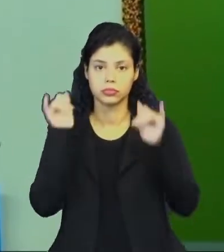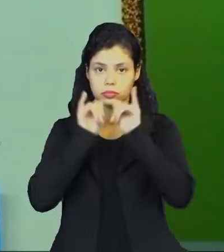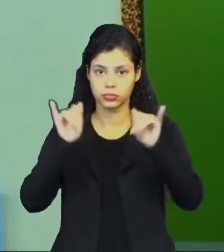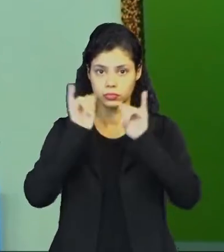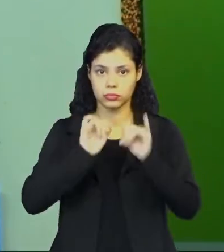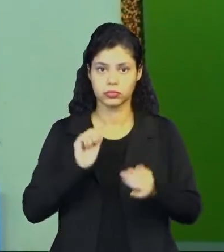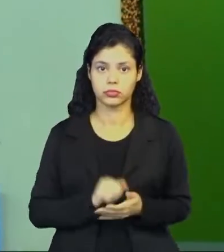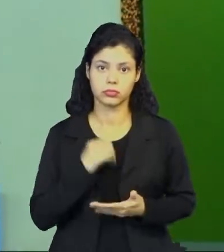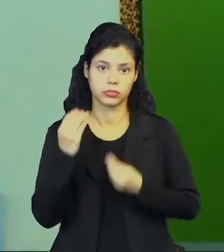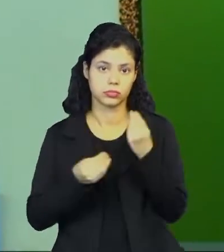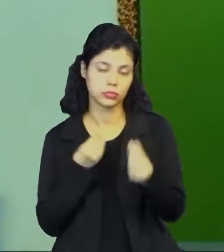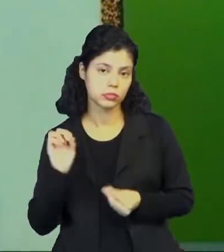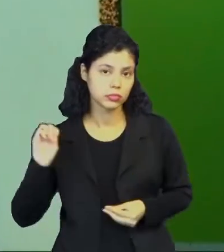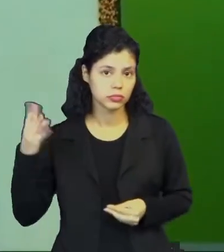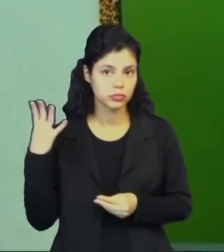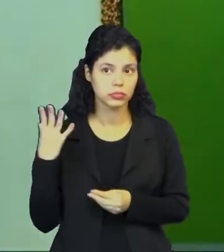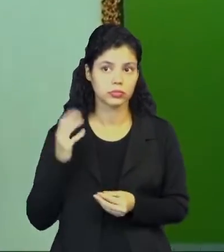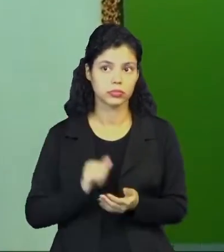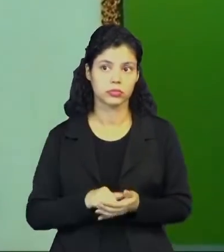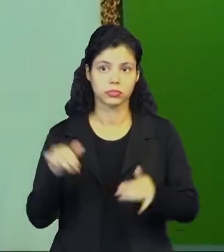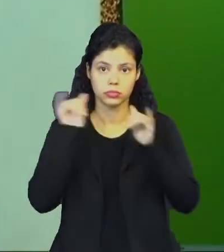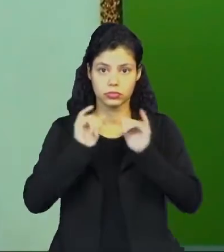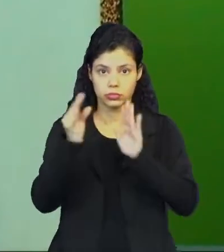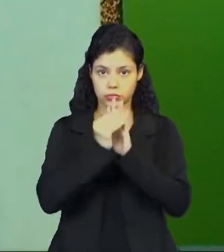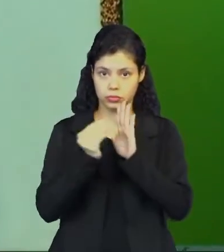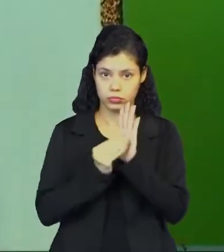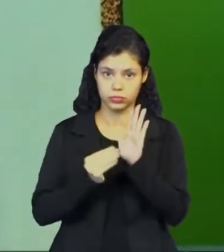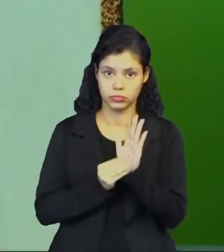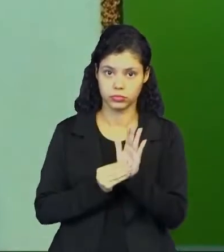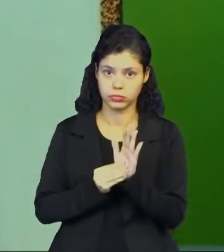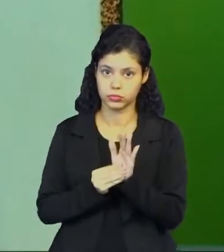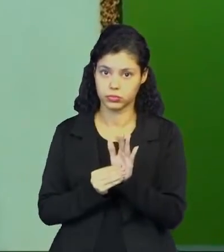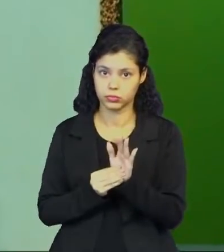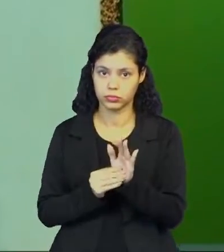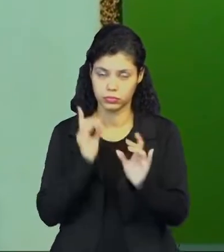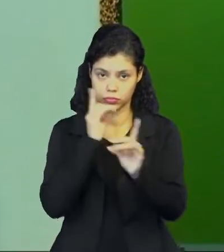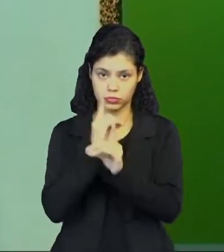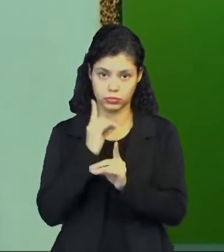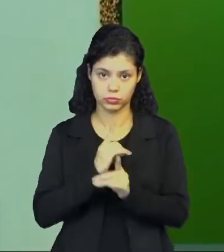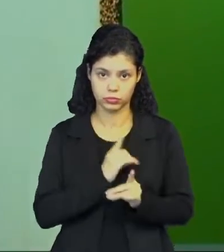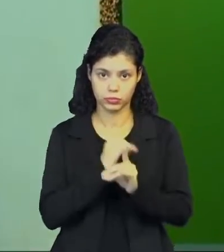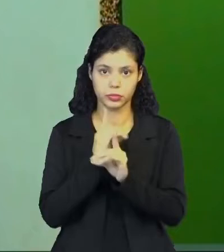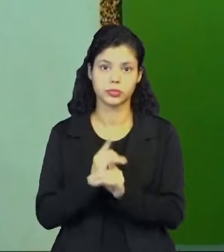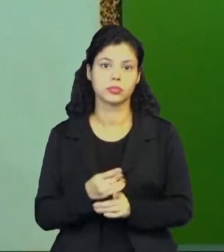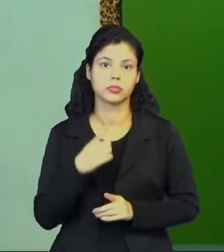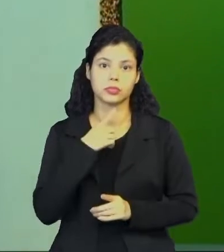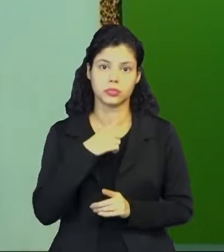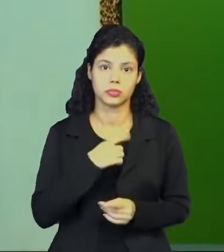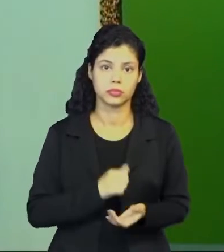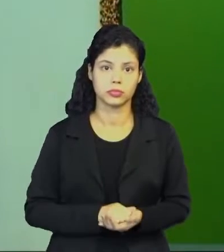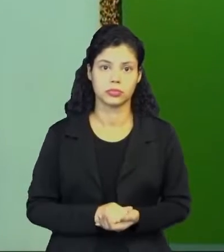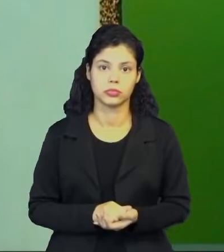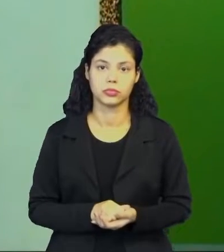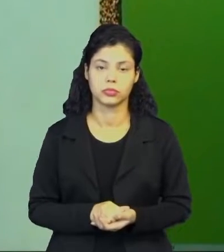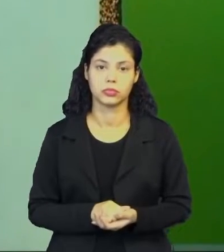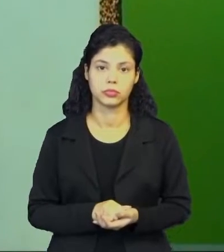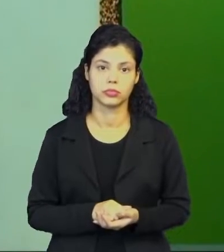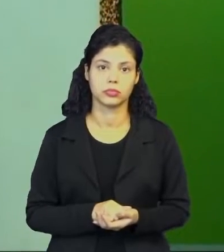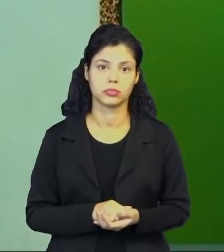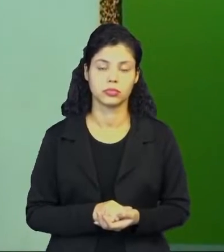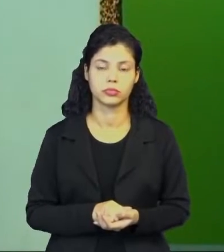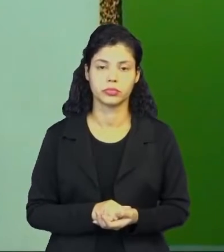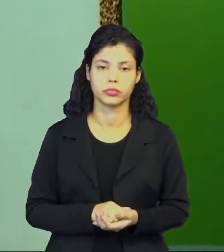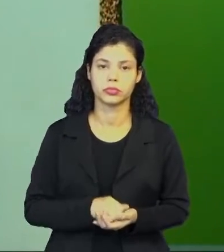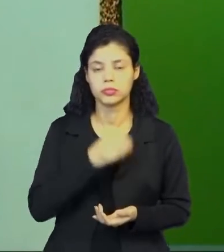aí eu faço a conta, como no caso das informações que estavam faltando, ó, a gente foi encontrando. Eu peguei, ó, eu só tinha o valor de